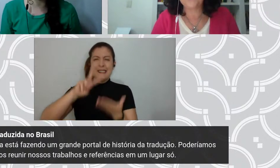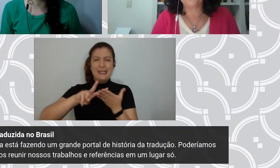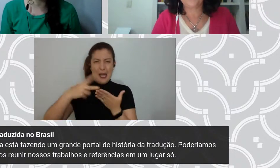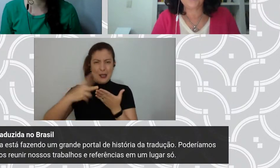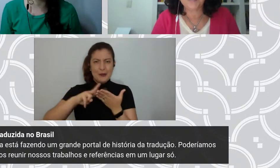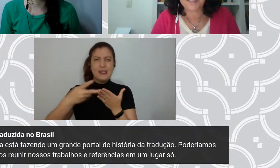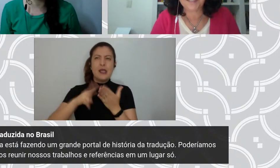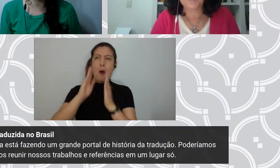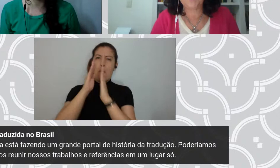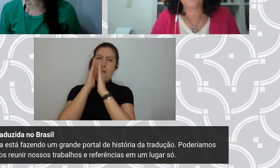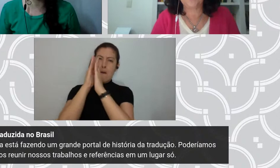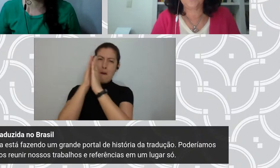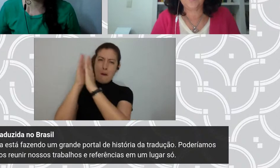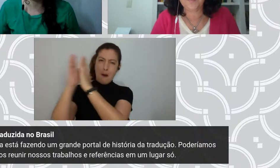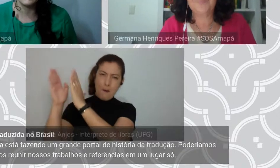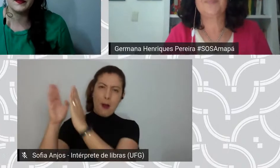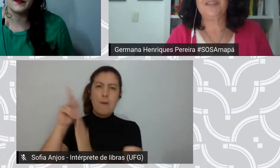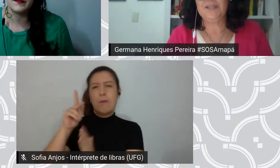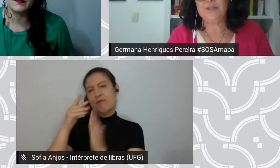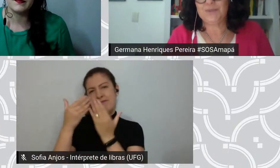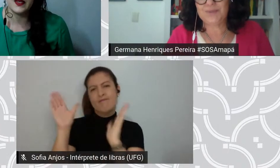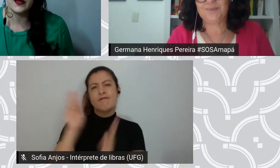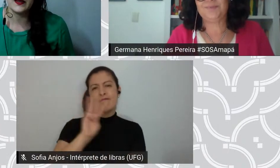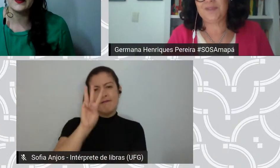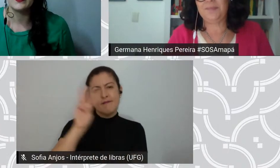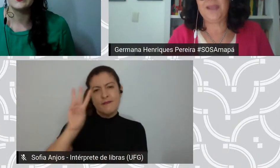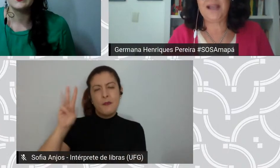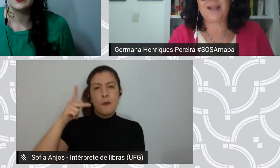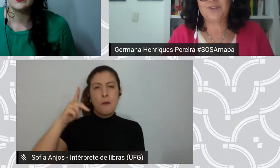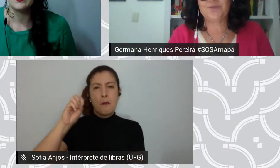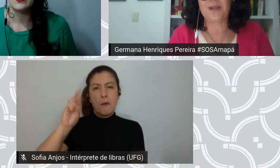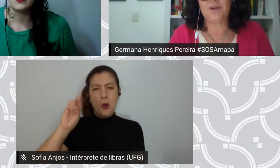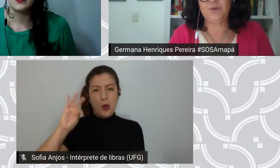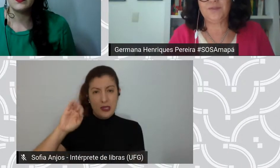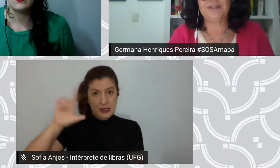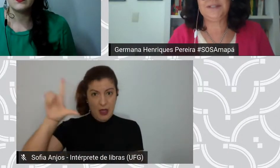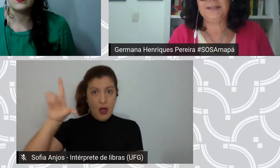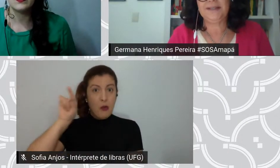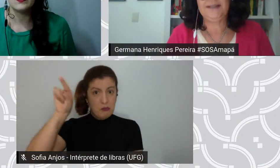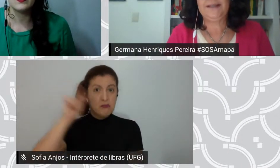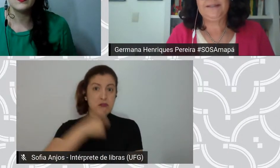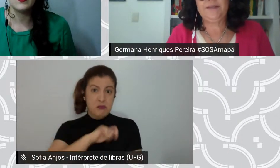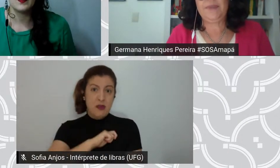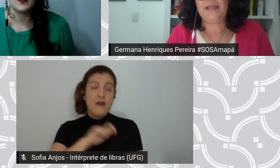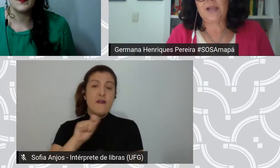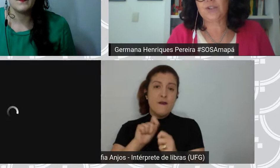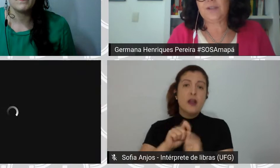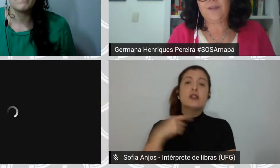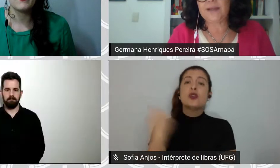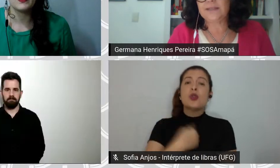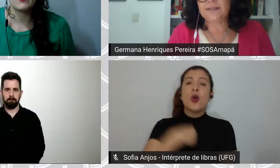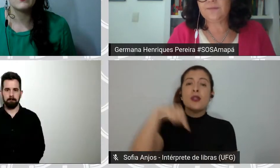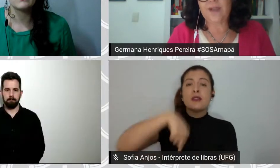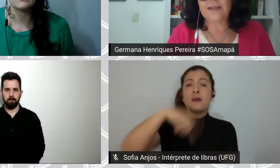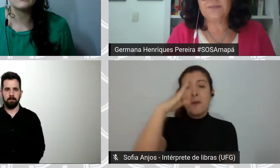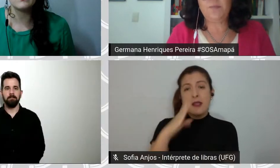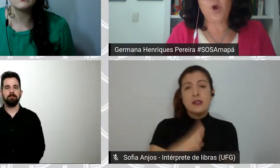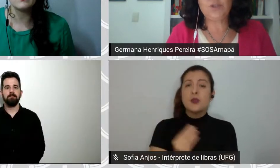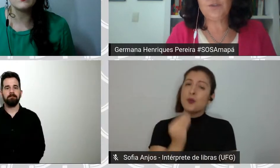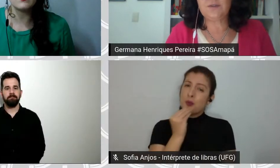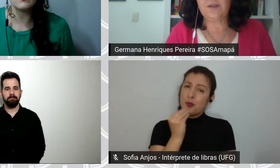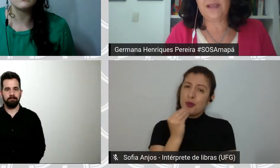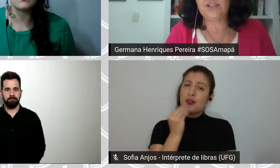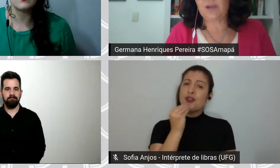e referências em um lugar só. Isso. Né? Também acho, Marlova. Também acho. Tem